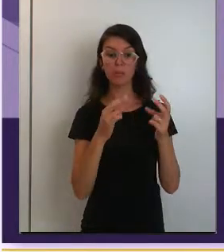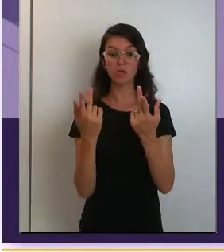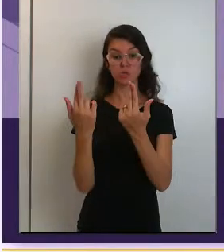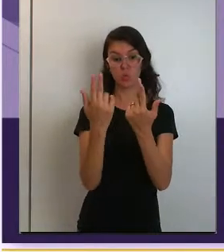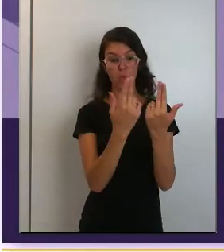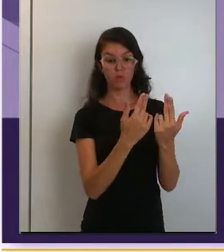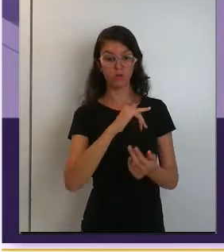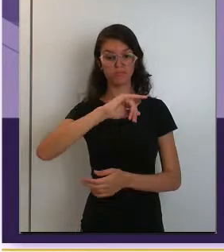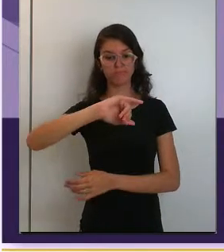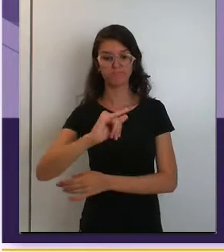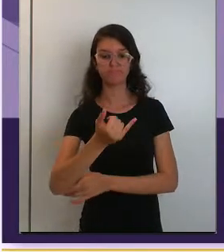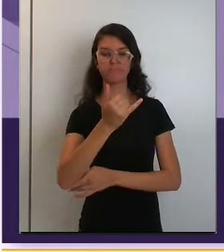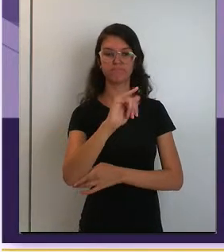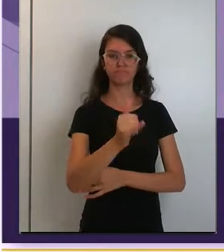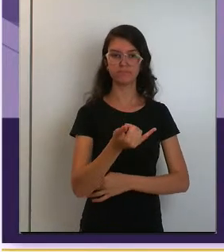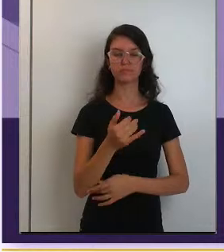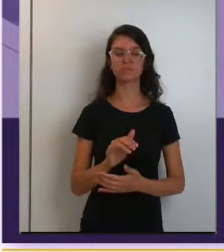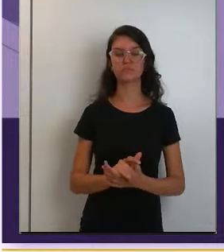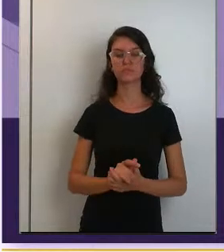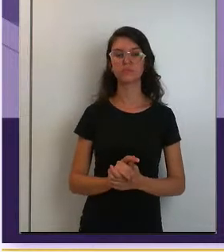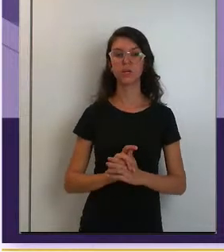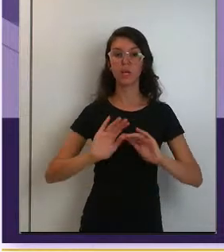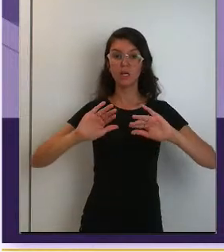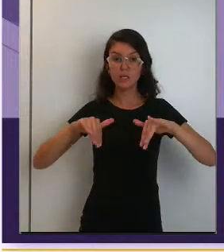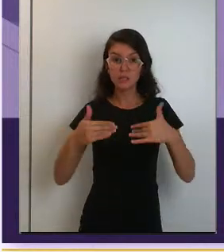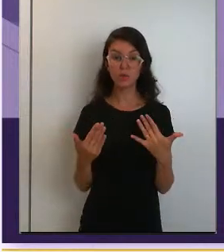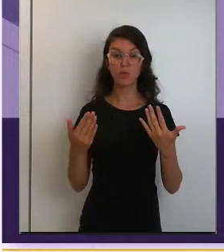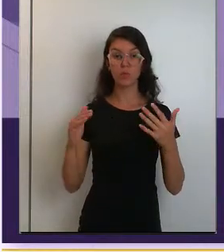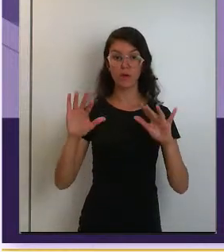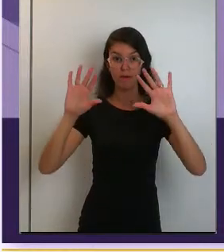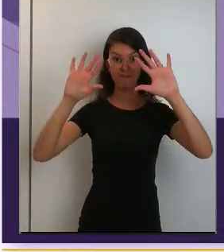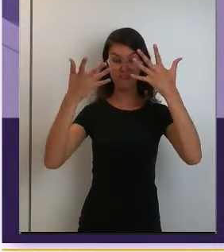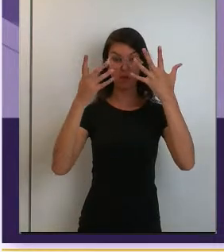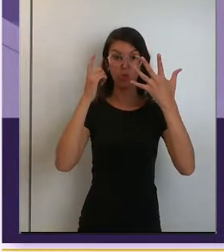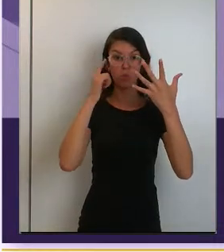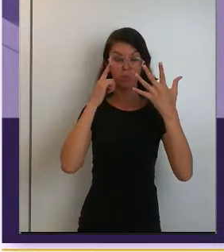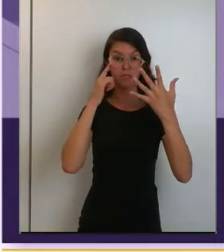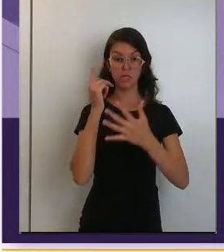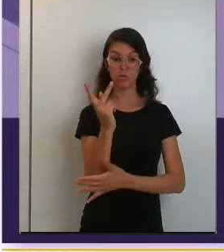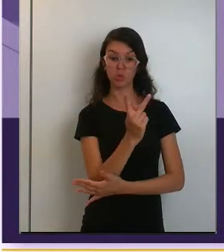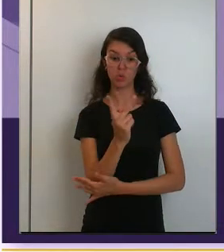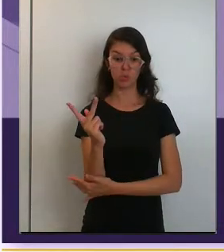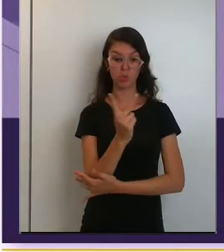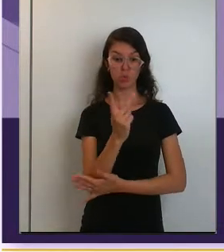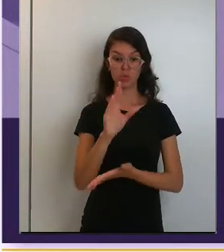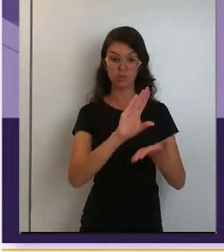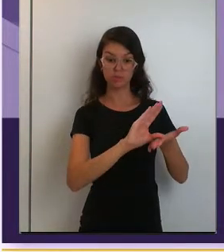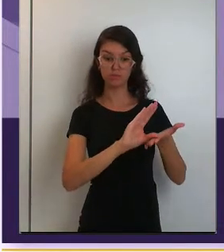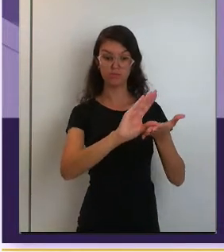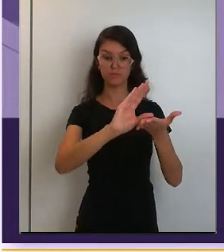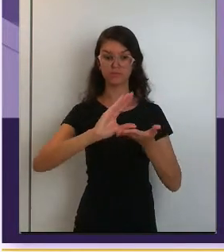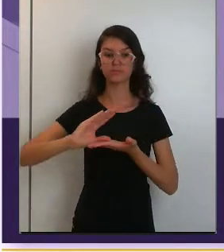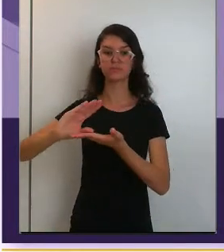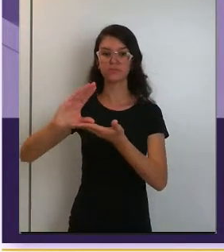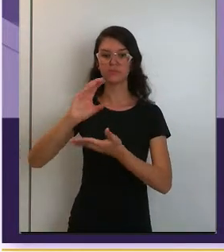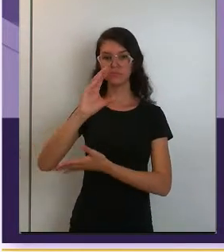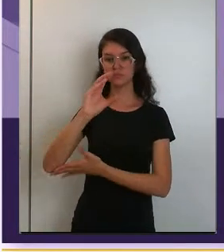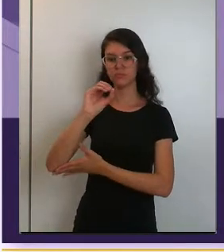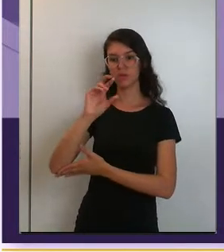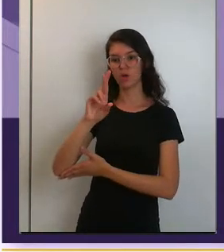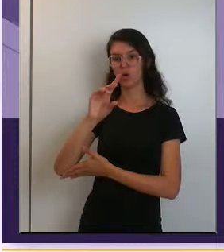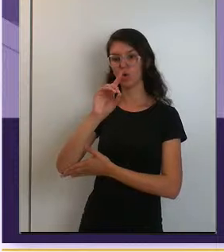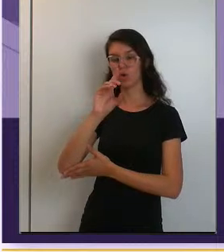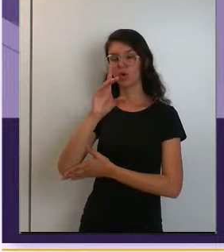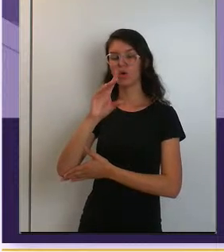de oportunidades. Esse evento ele foi pensado entre duas coordenadorias, que é a Cor de Igualdade e a